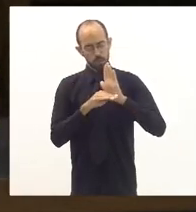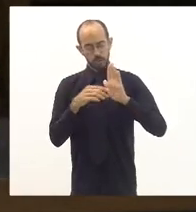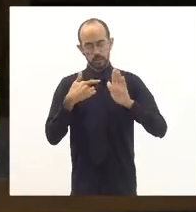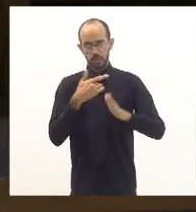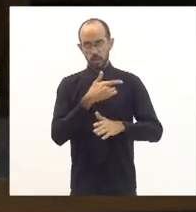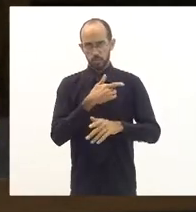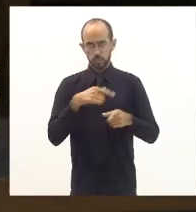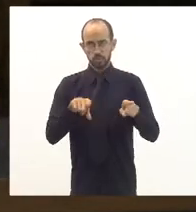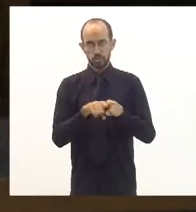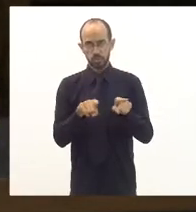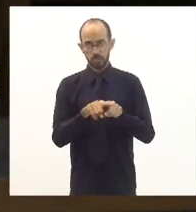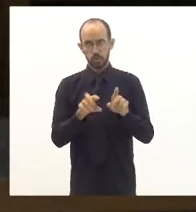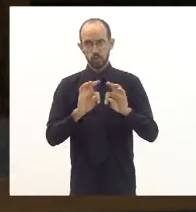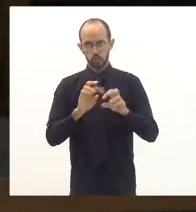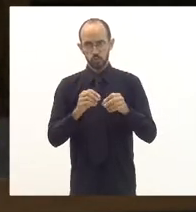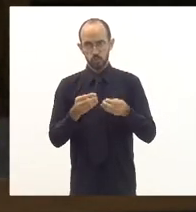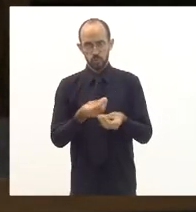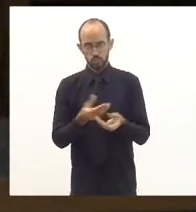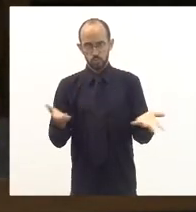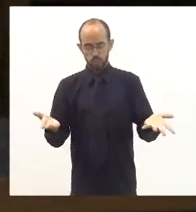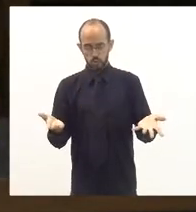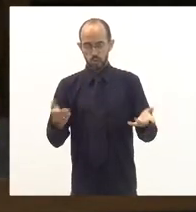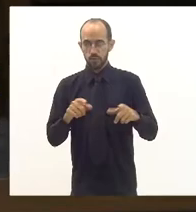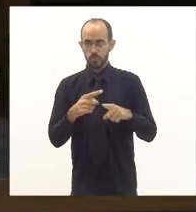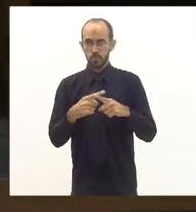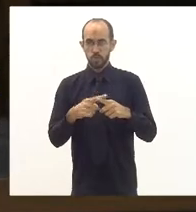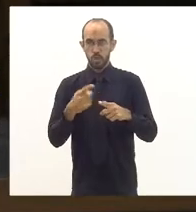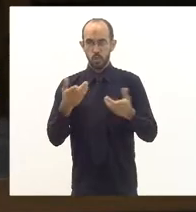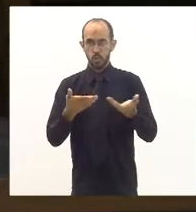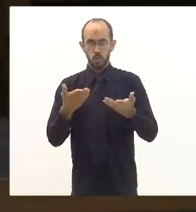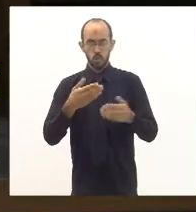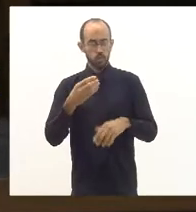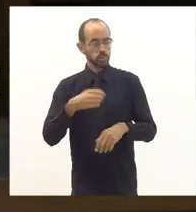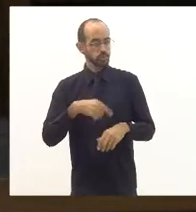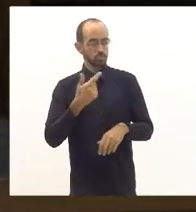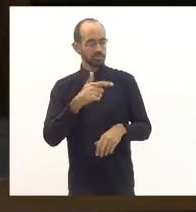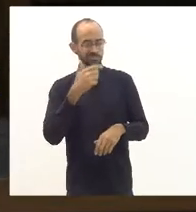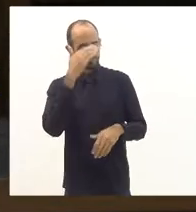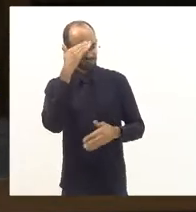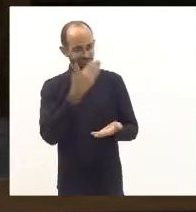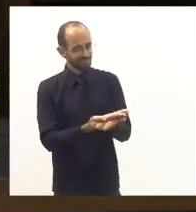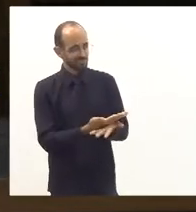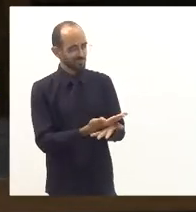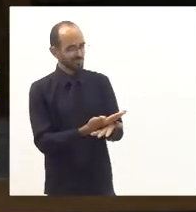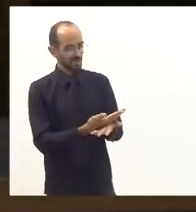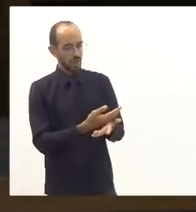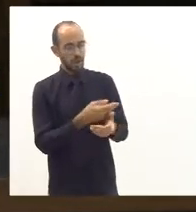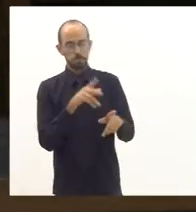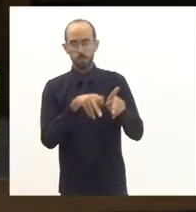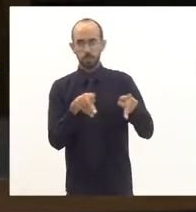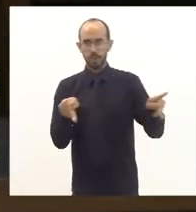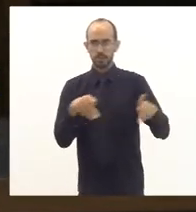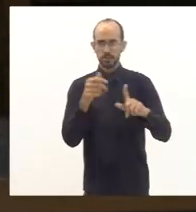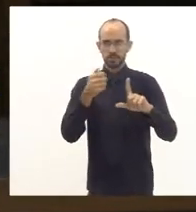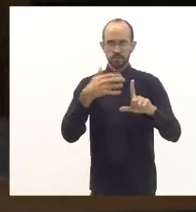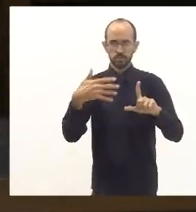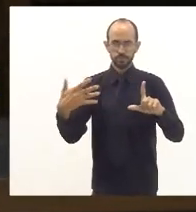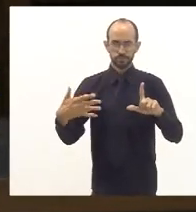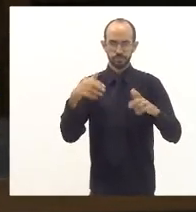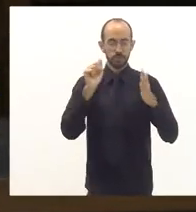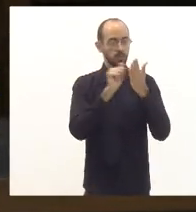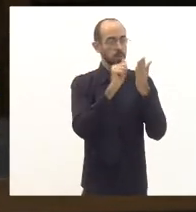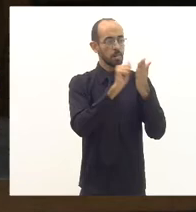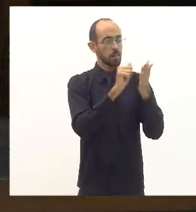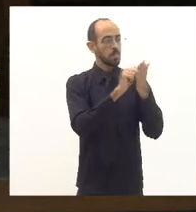das coisas que estão disponibilizadas, porque hoje há um descrédito. A população LGBT está batendo nas unidades de saúde, não está